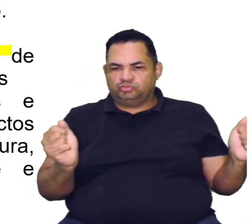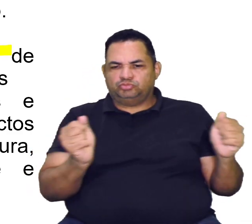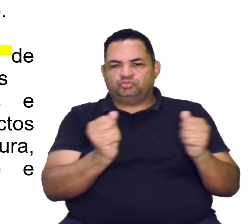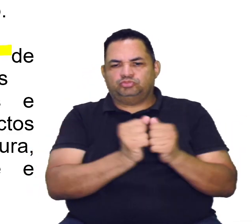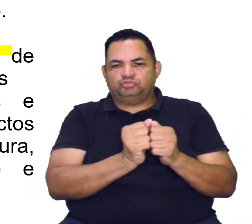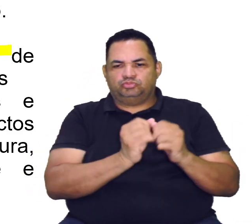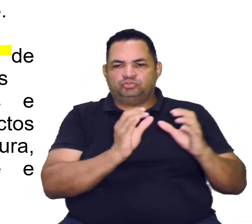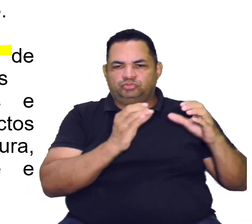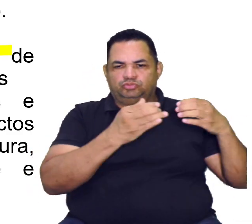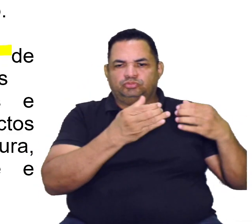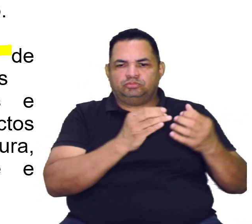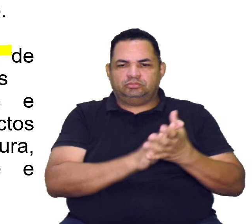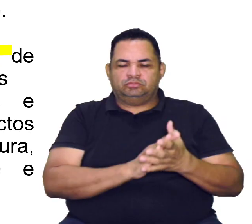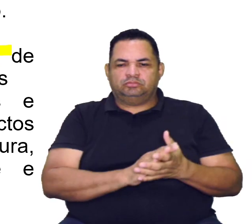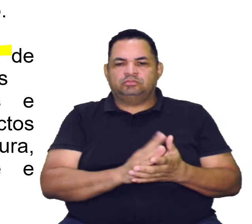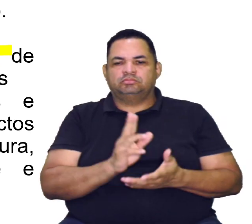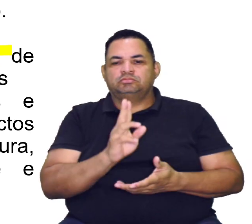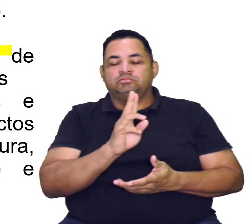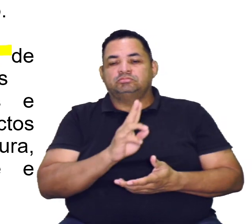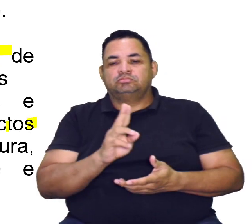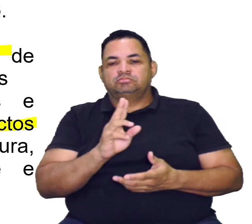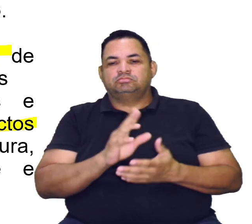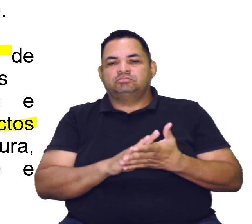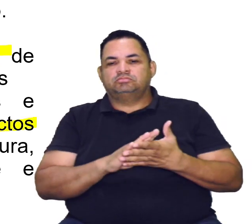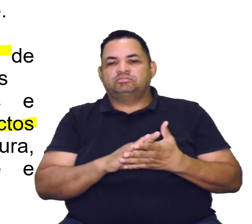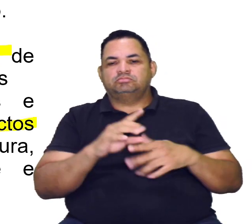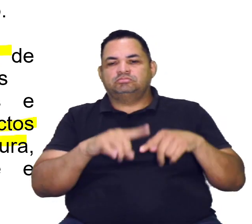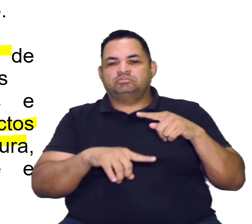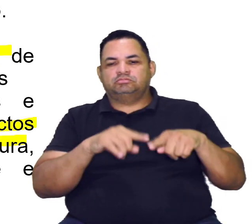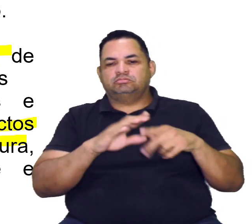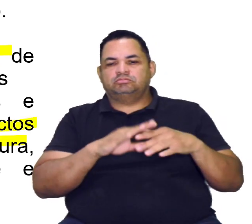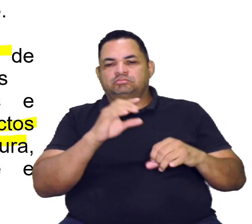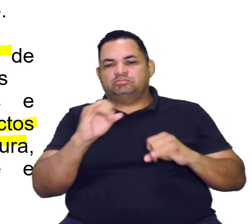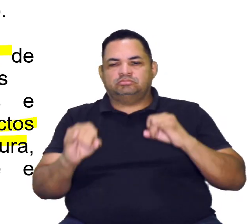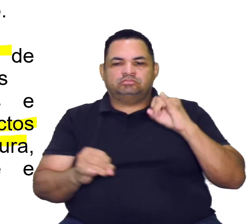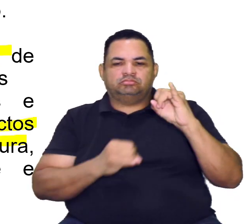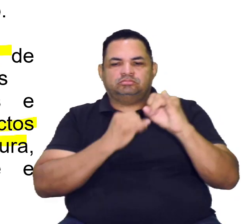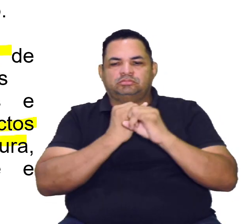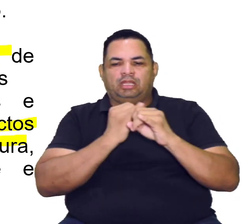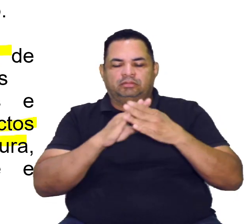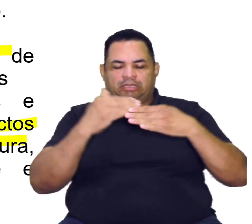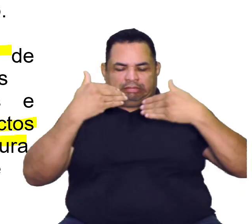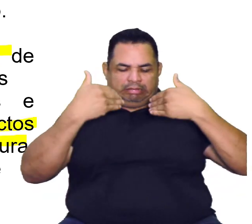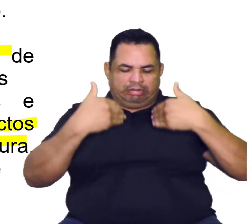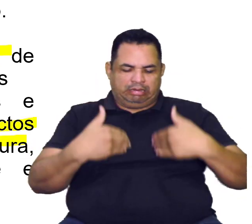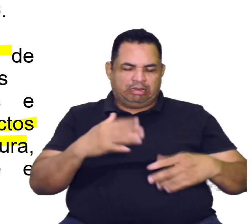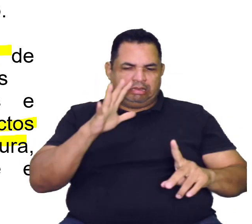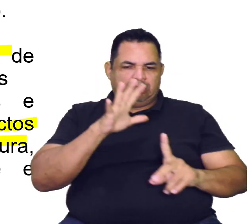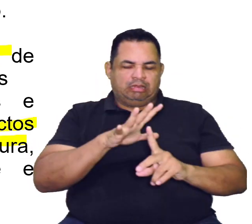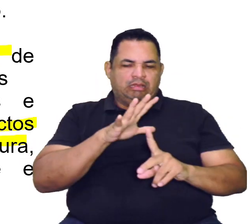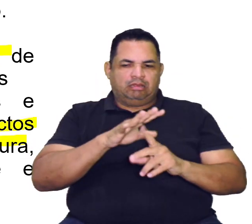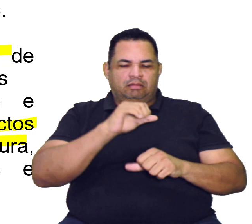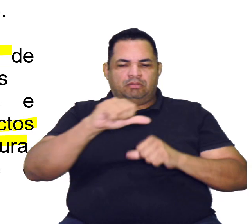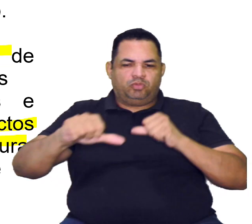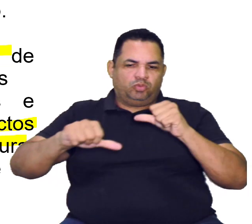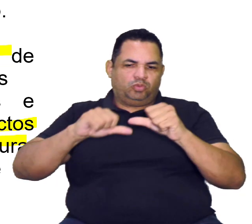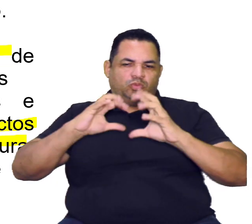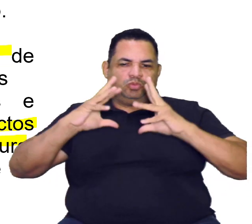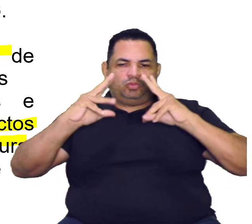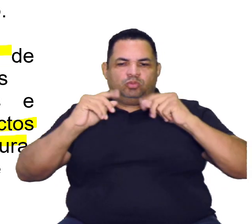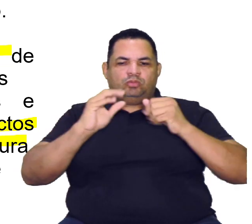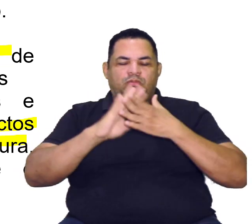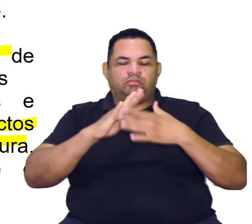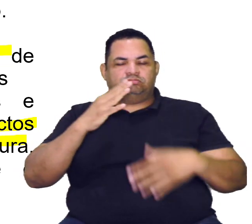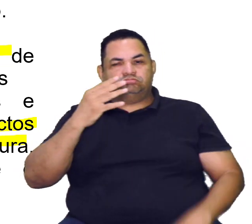desses dispositivos eletrônicos pode impactar na minha postura, né? Podem mudar aí todo o